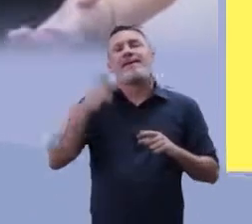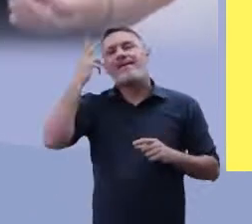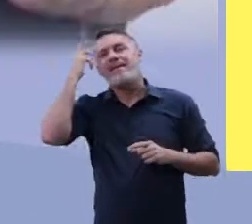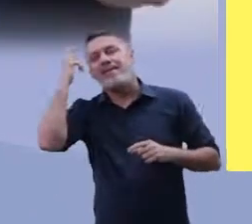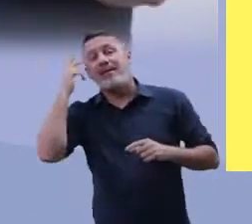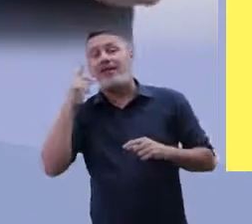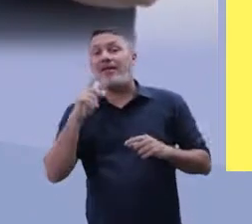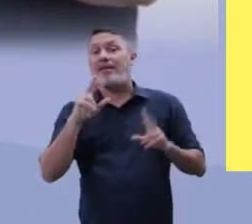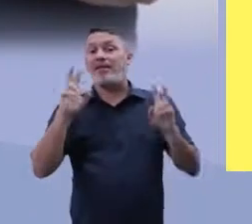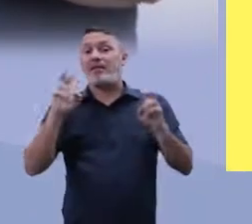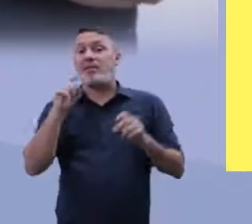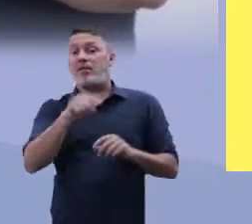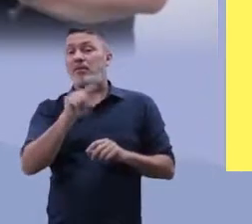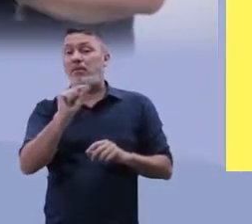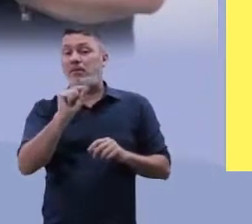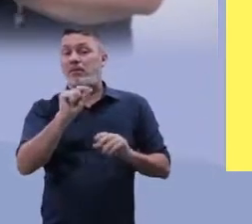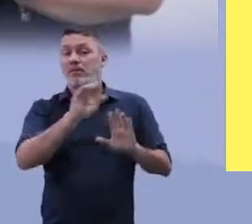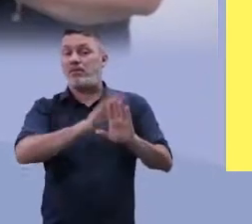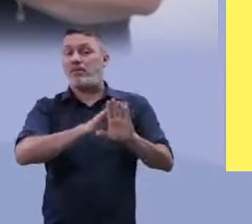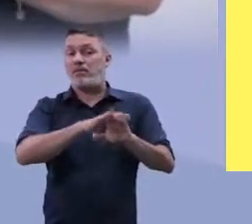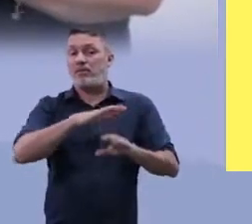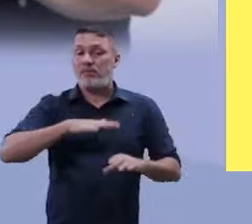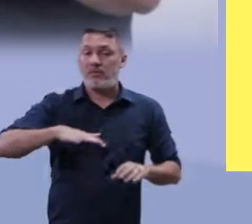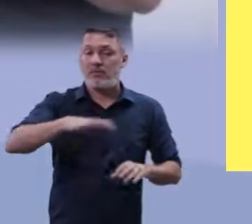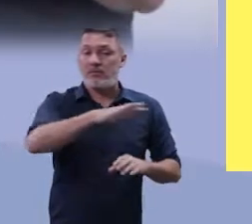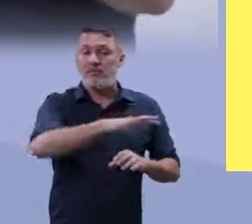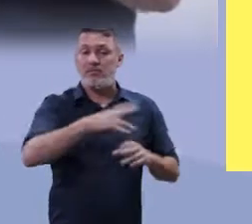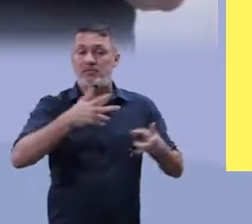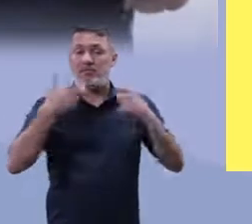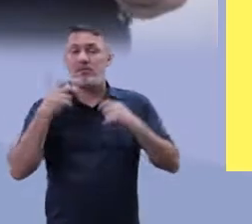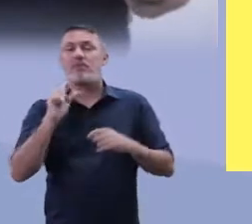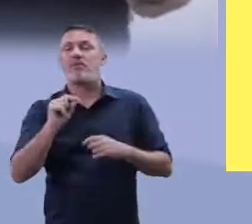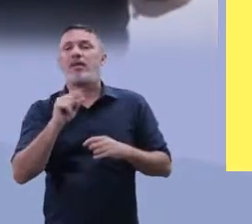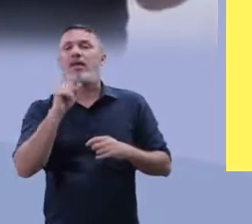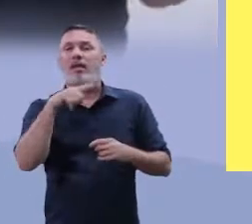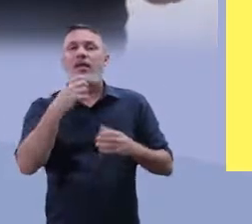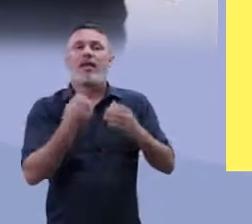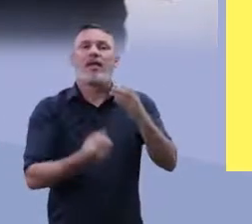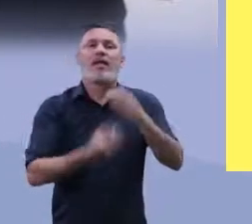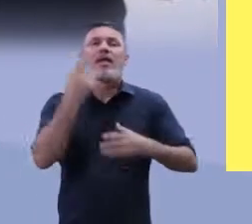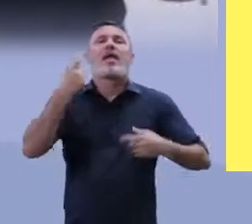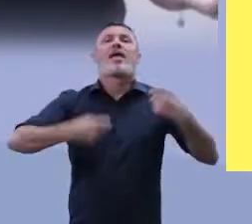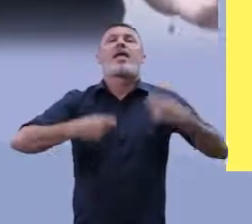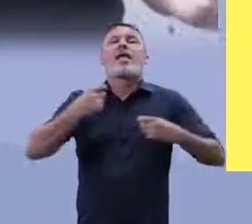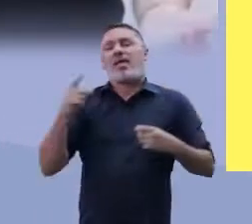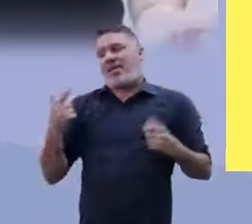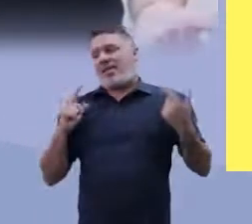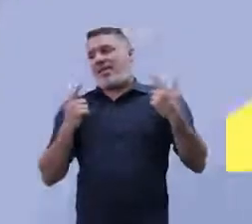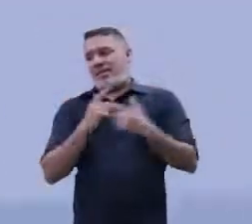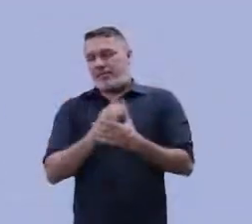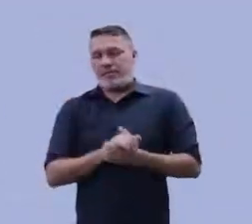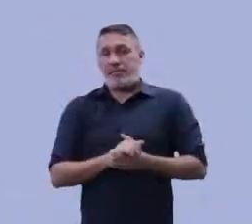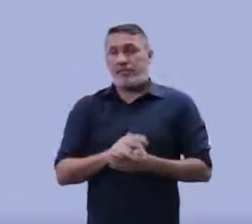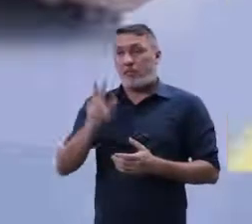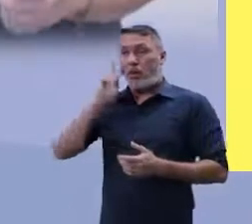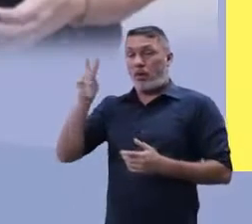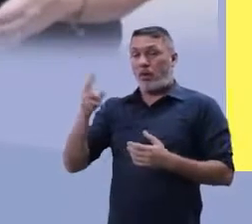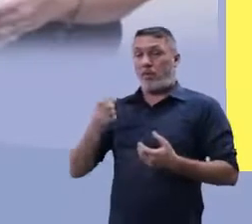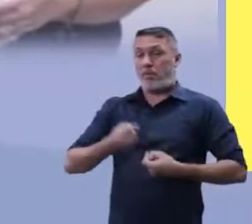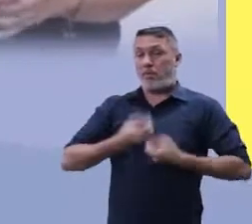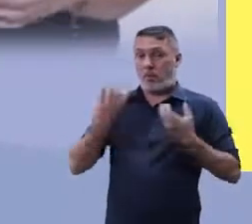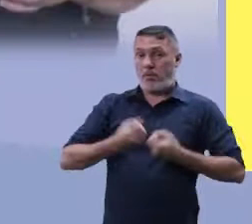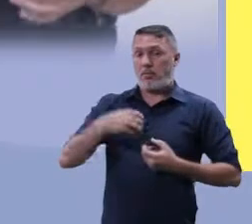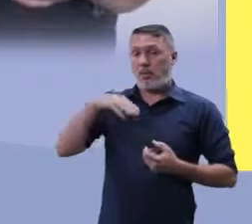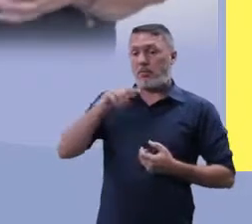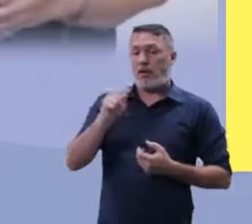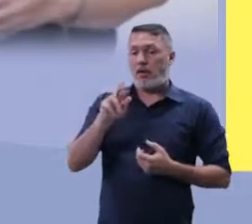riam daquele personagem que era para eles o criador da guerra. Observe o